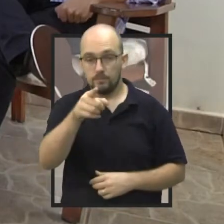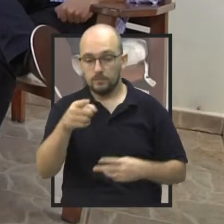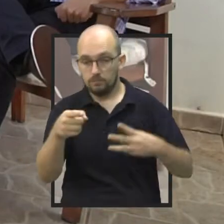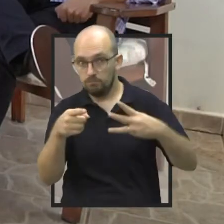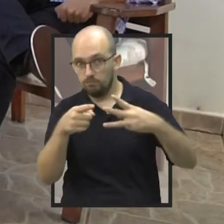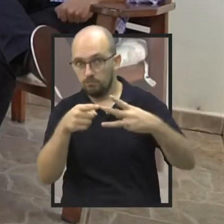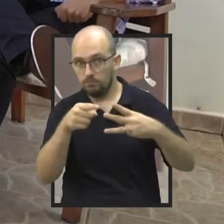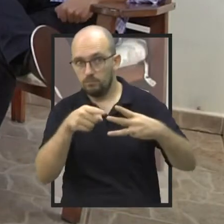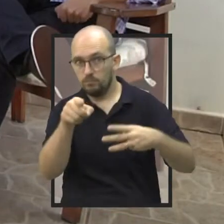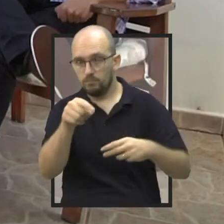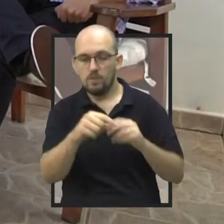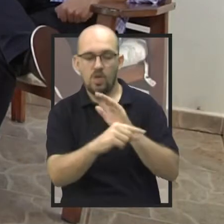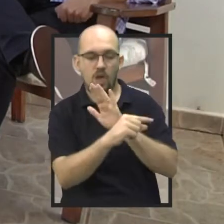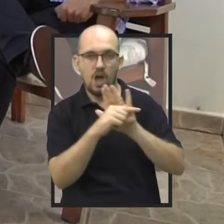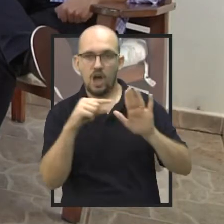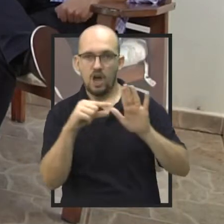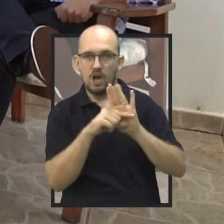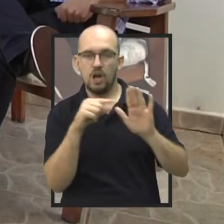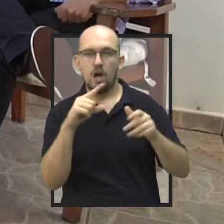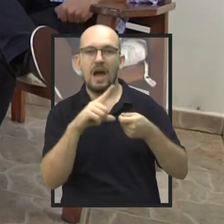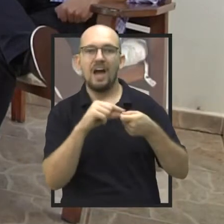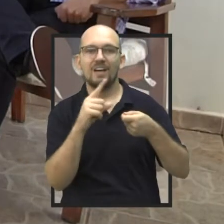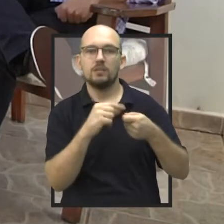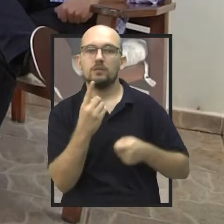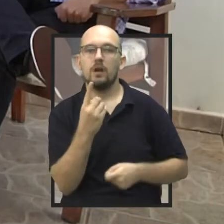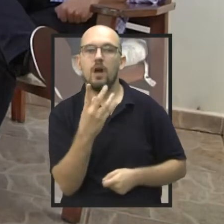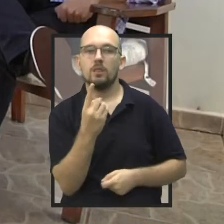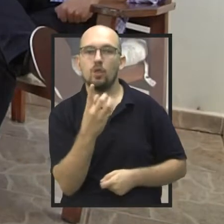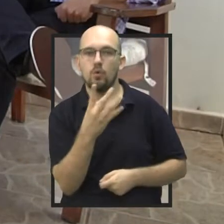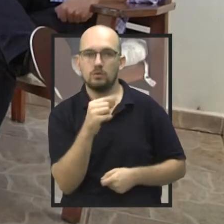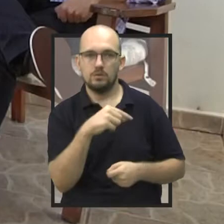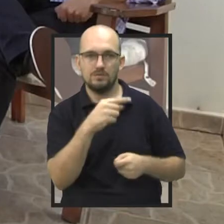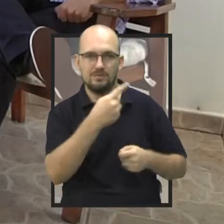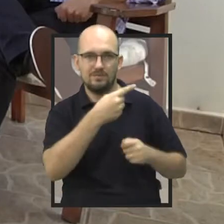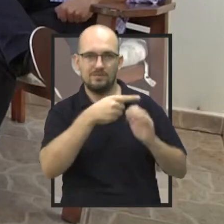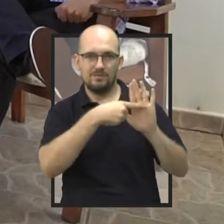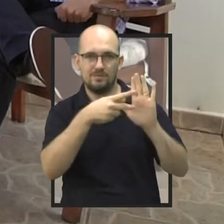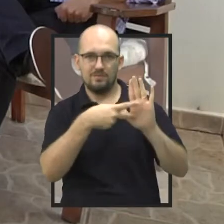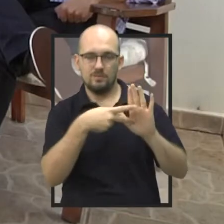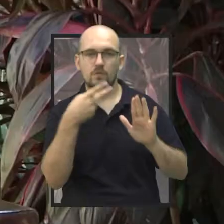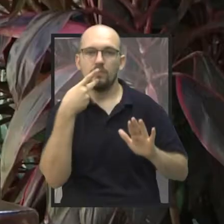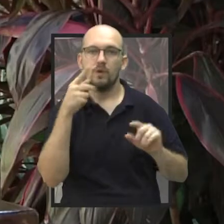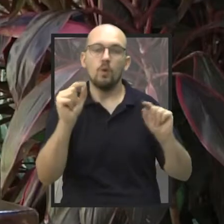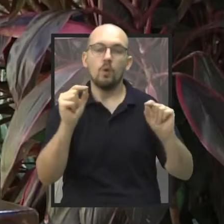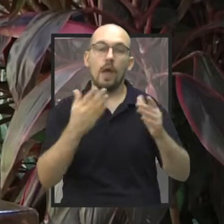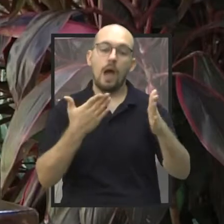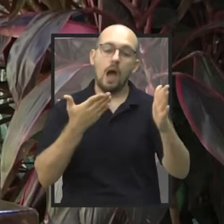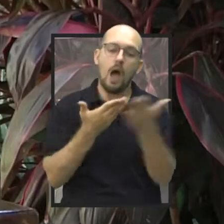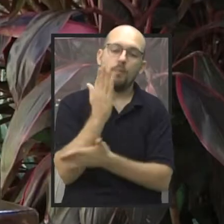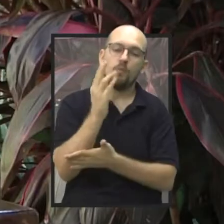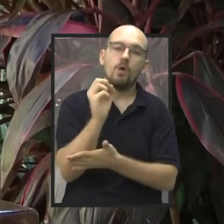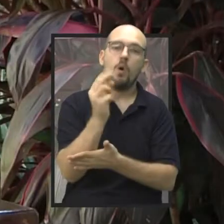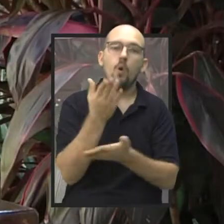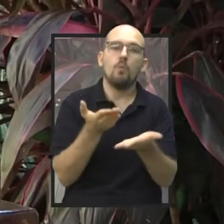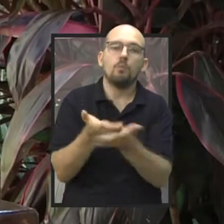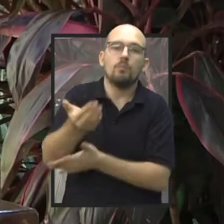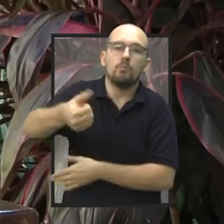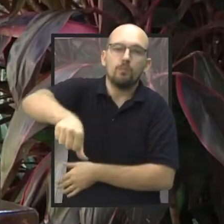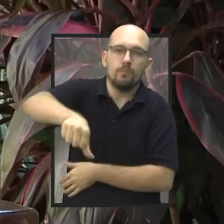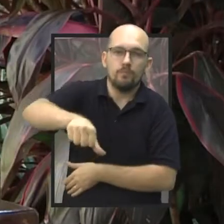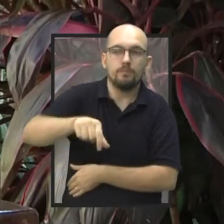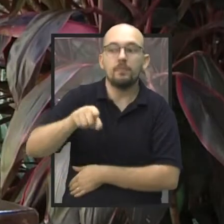O segundo item do artigo 14, ele fala na aprovação ou negação daquilo que está sendo feito, um